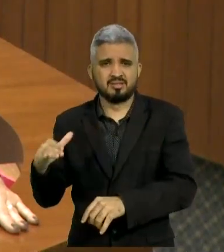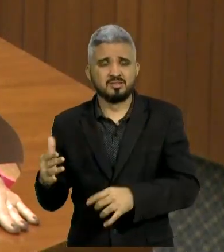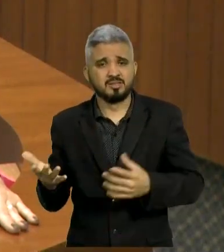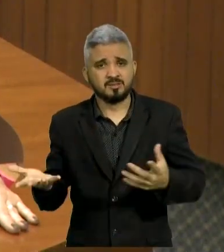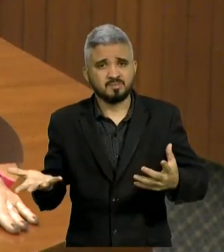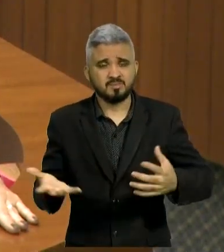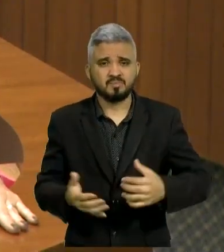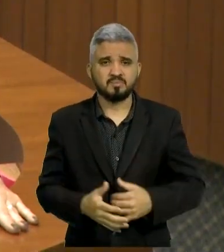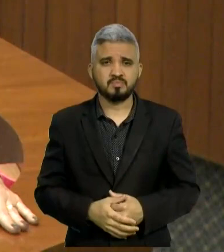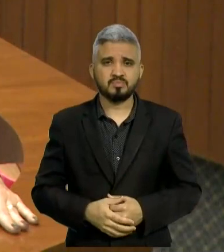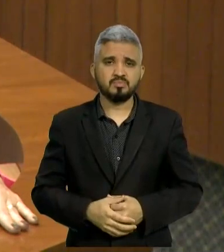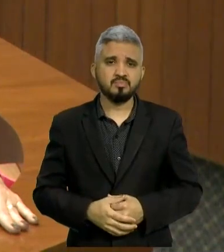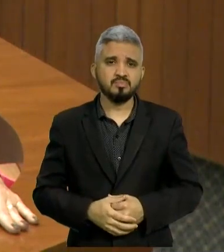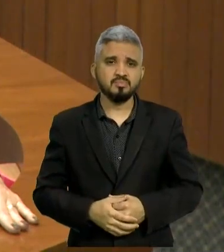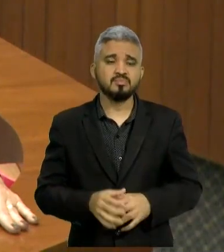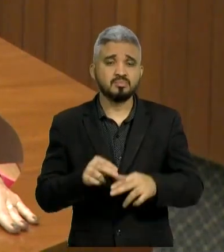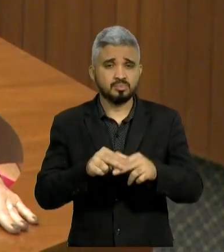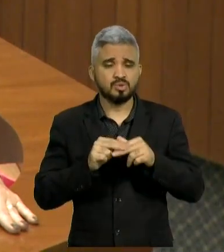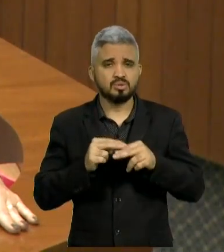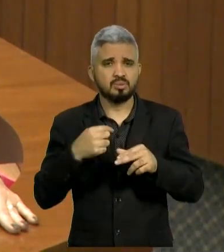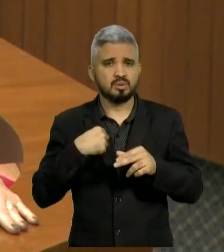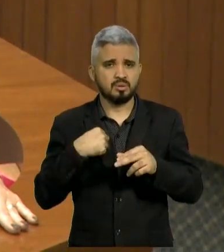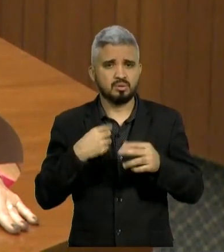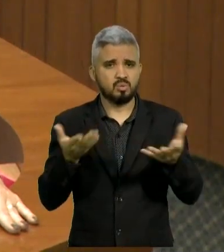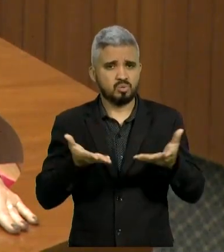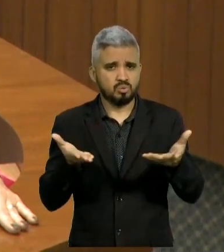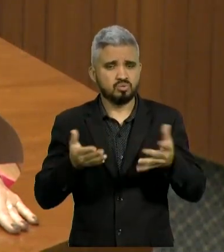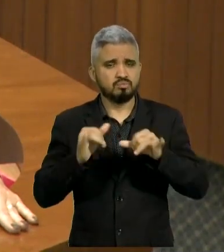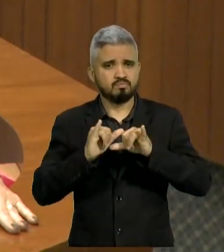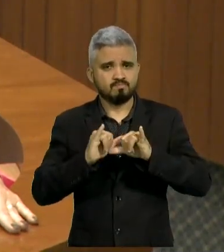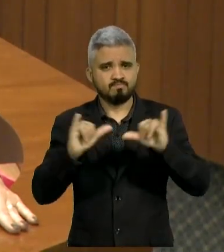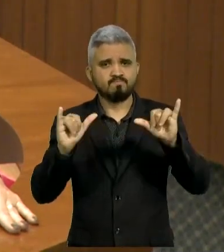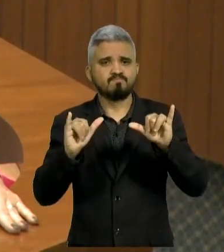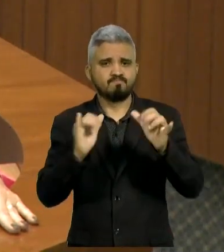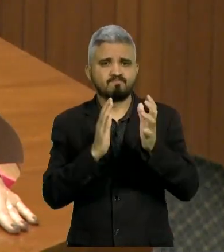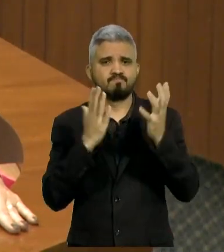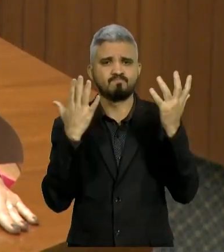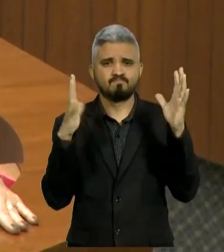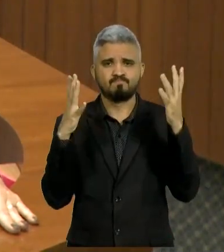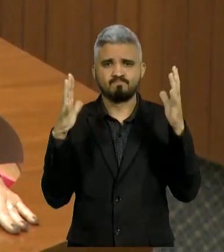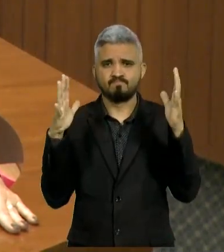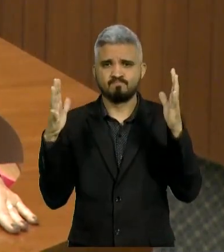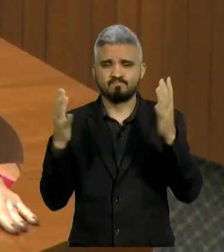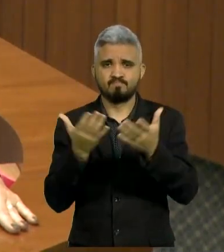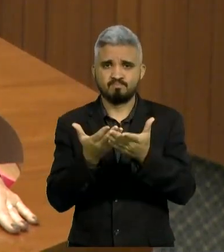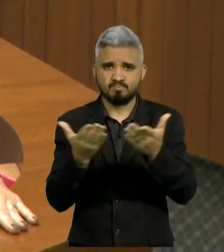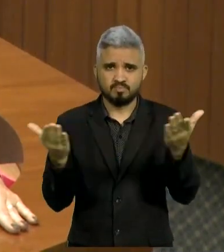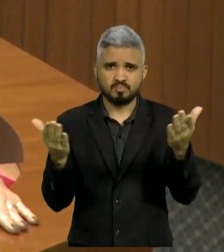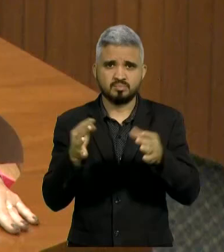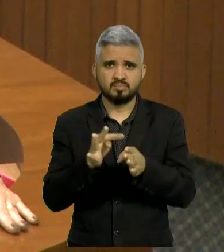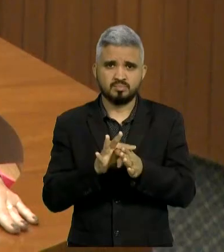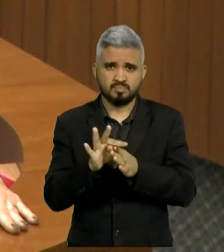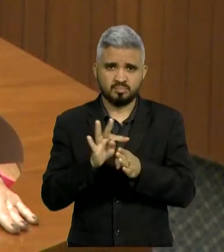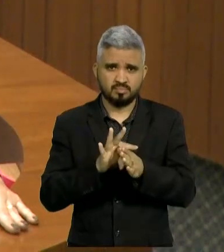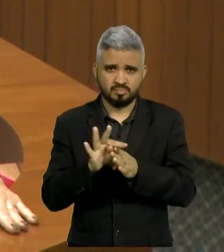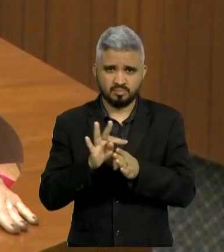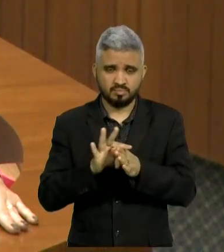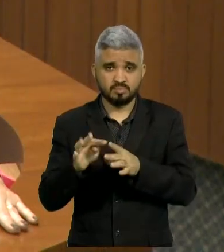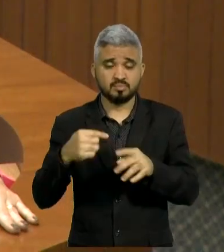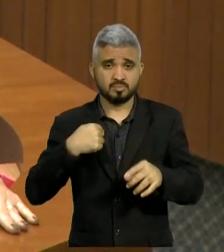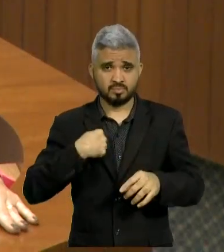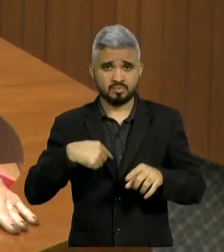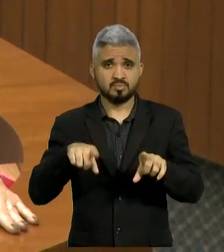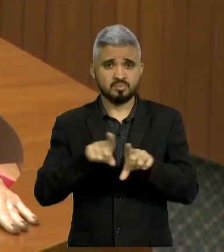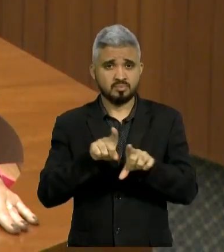aqui o meu reconhecimento e todo o meu a minha dedicação também junto